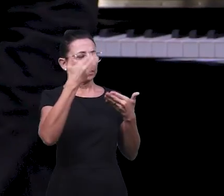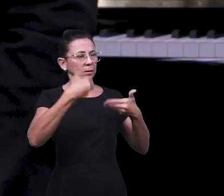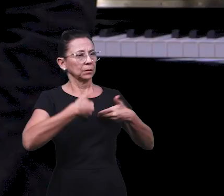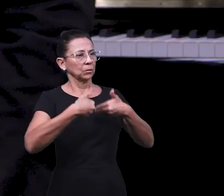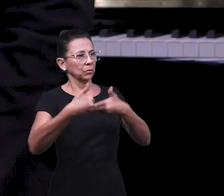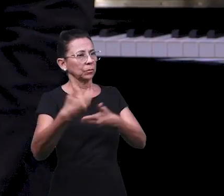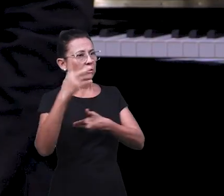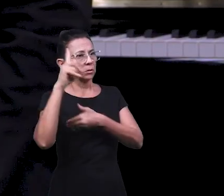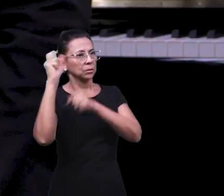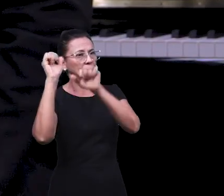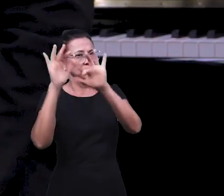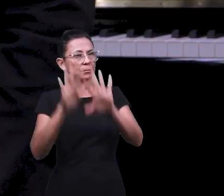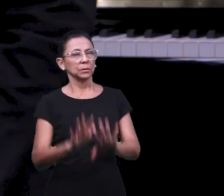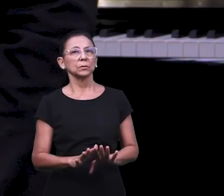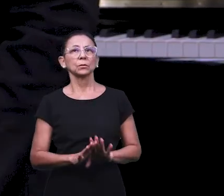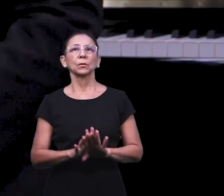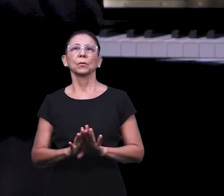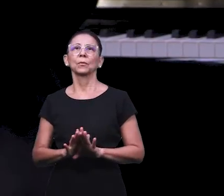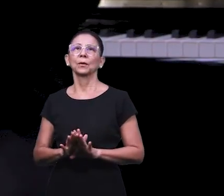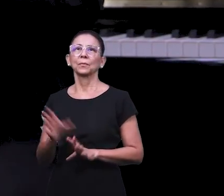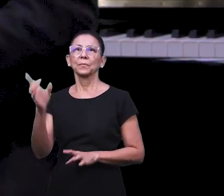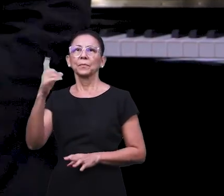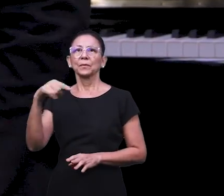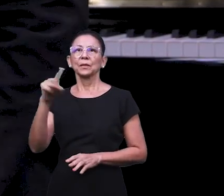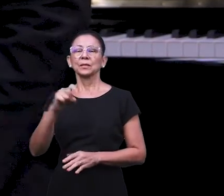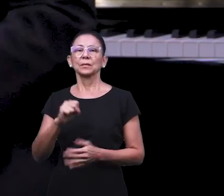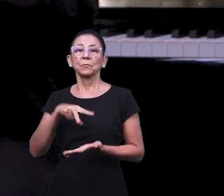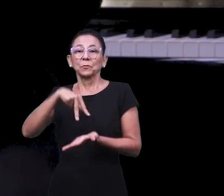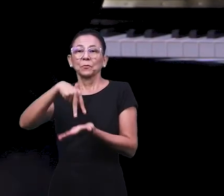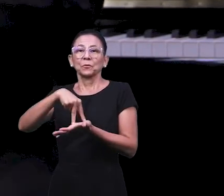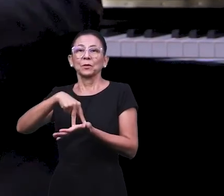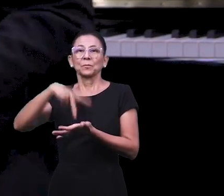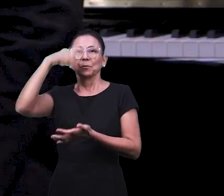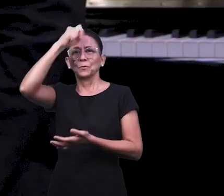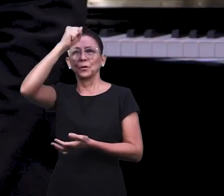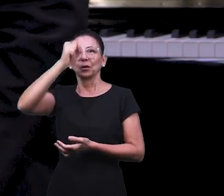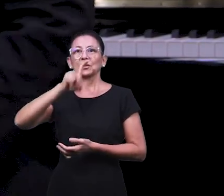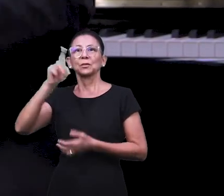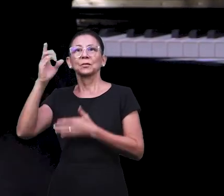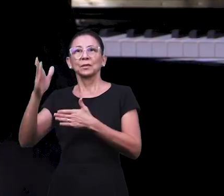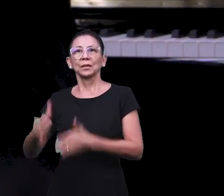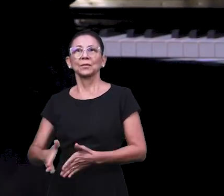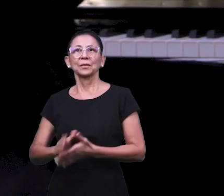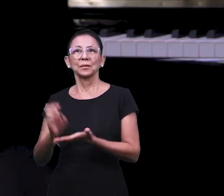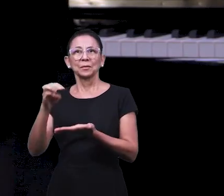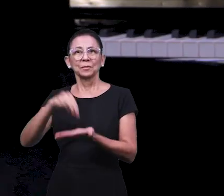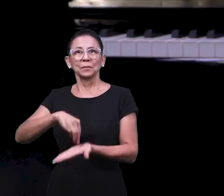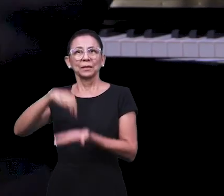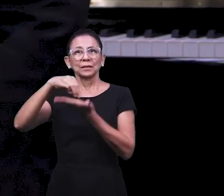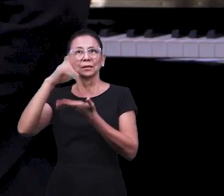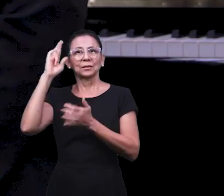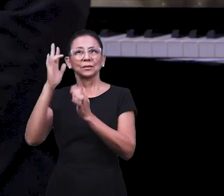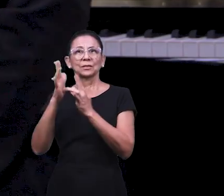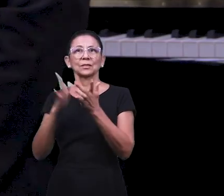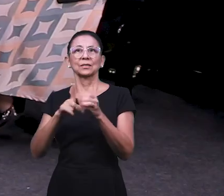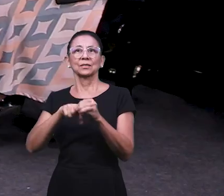que Deus abençoe o seu povo, gente. Estamos aqui firmes e fortes, nosso Deus é fiel, tá? Maranata, eu sou Jesus,